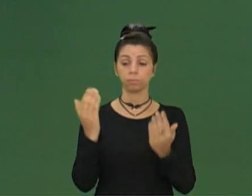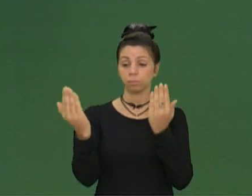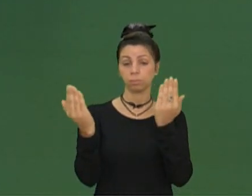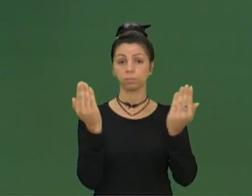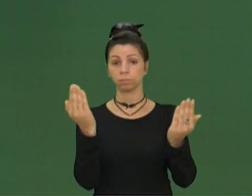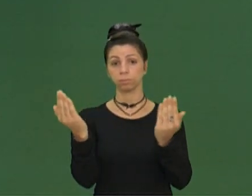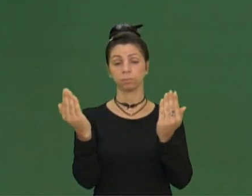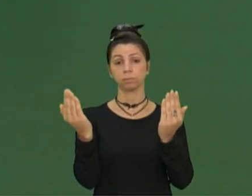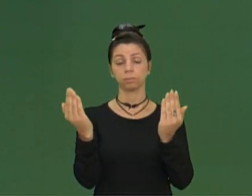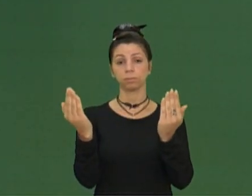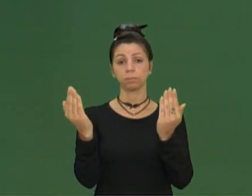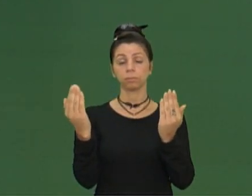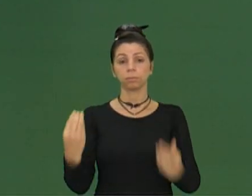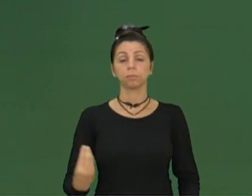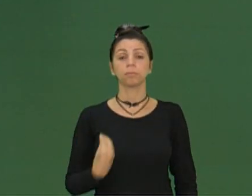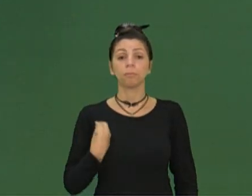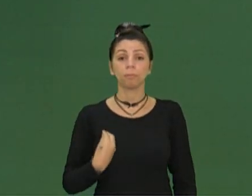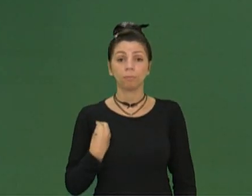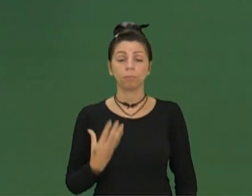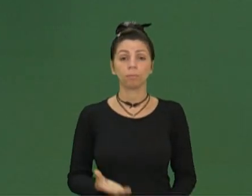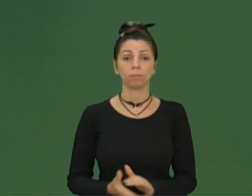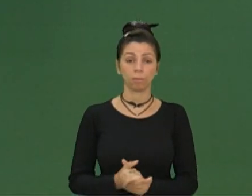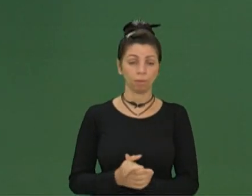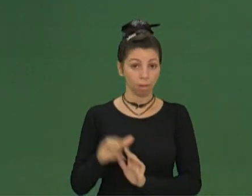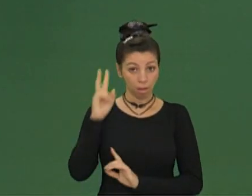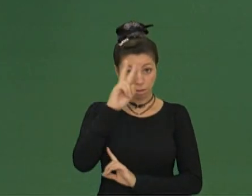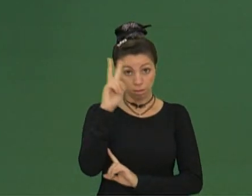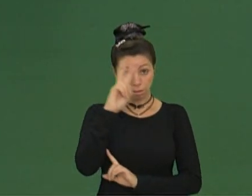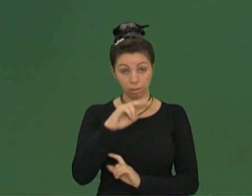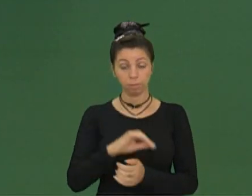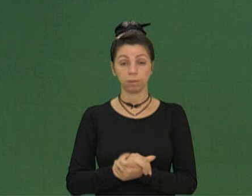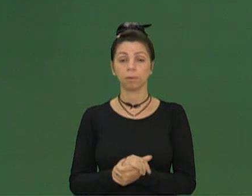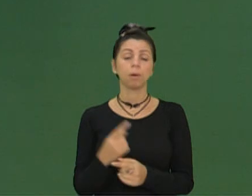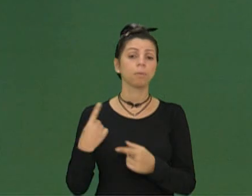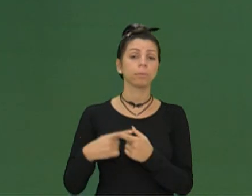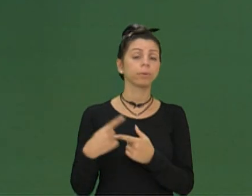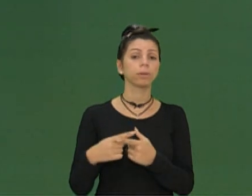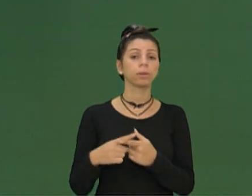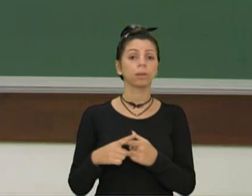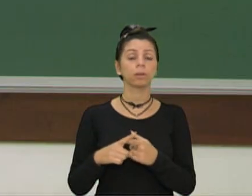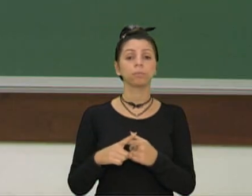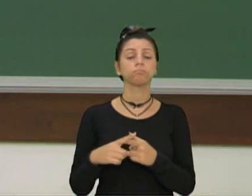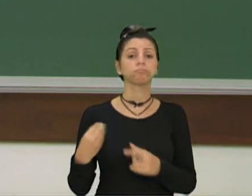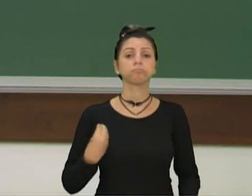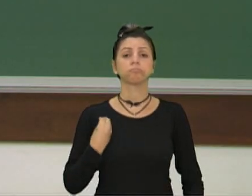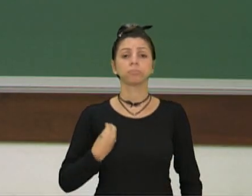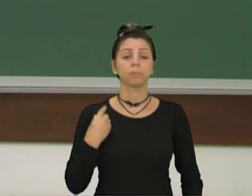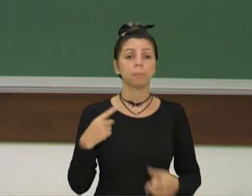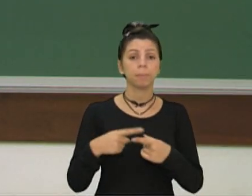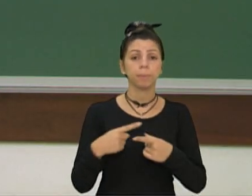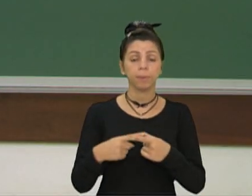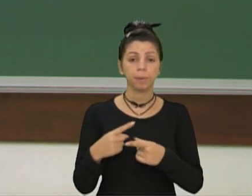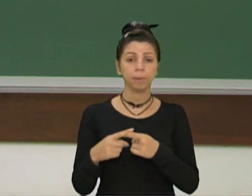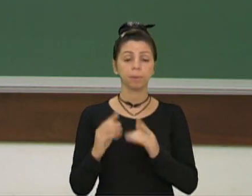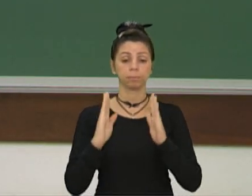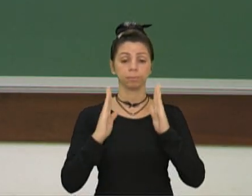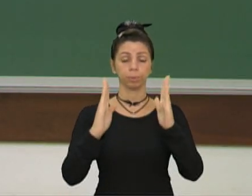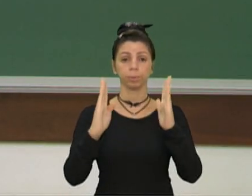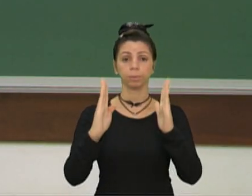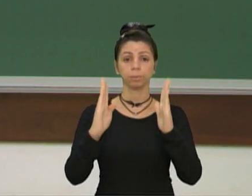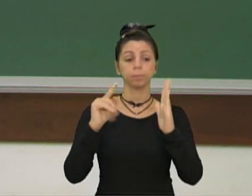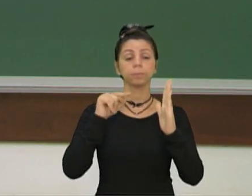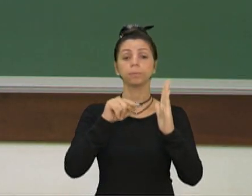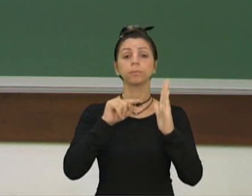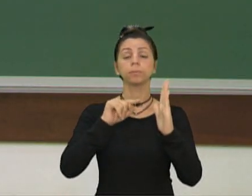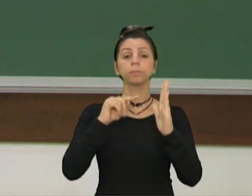condição de existência, né? Lembrem-se disso. Por que condição de existência? Porque esse meu módulo tem